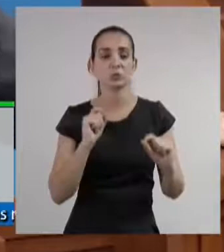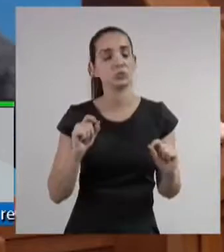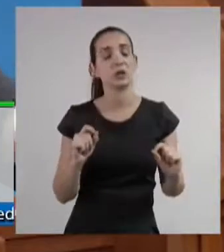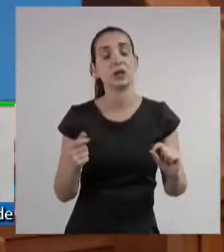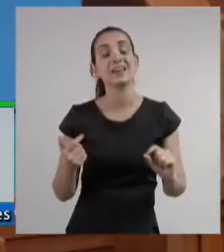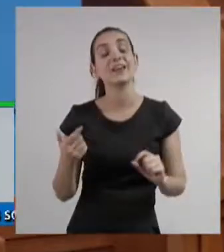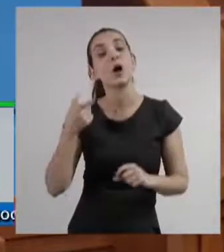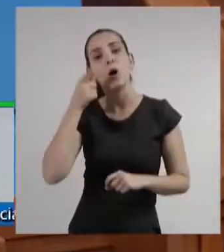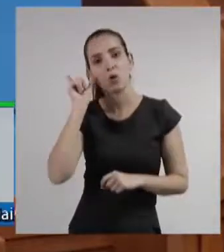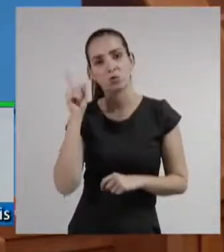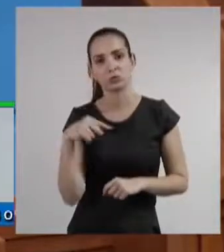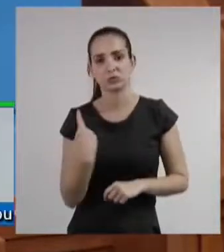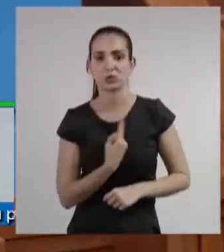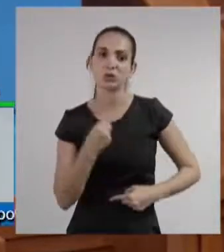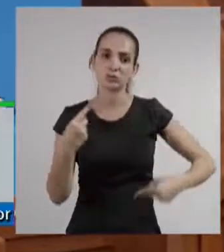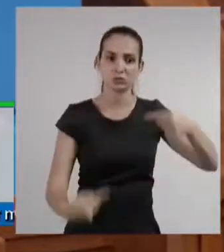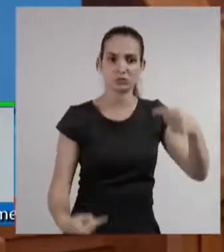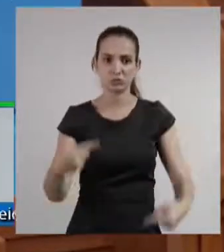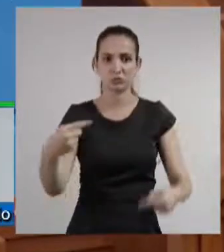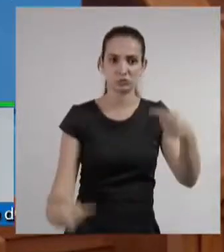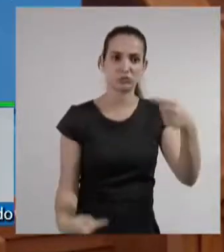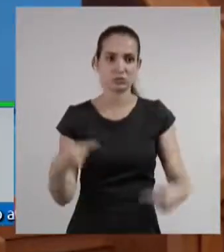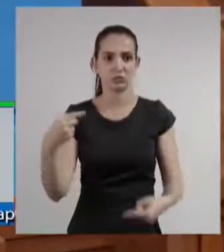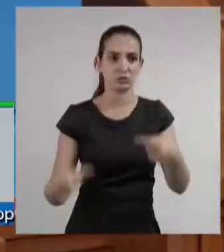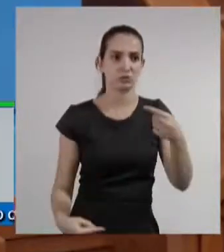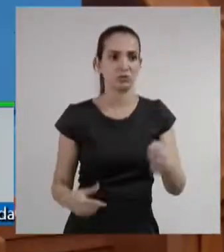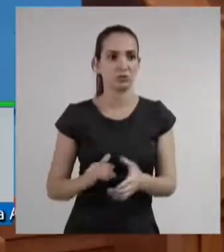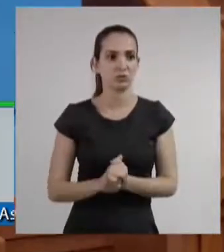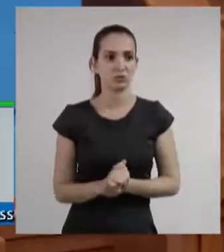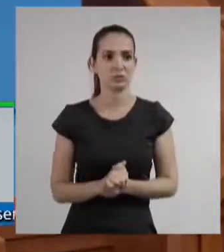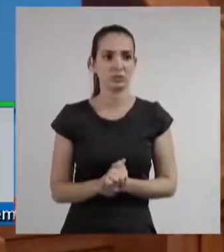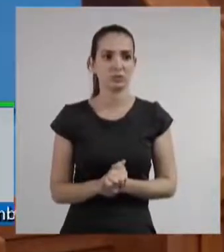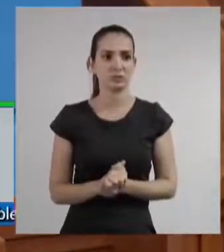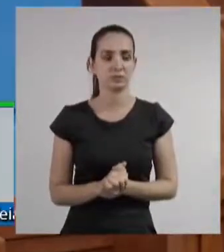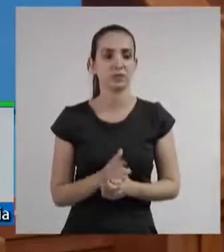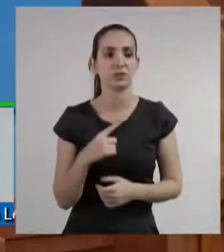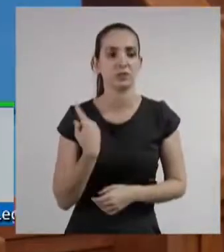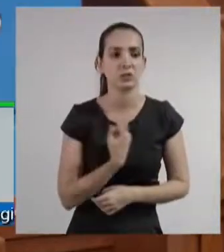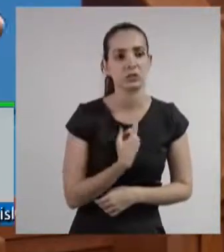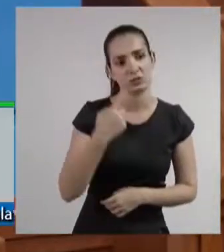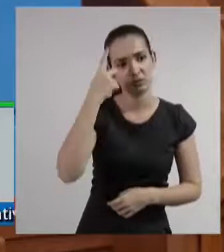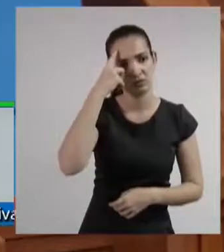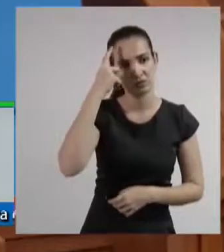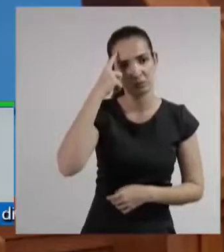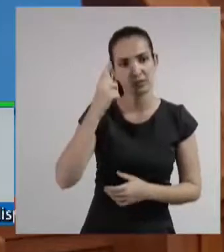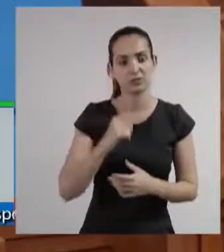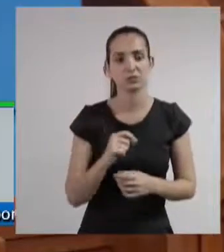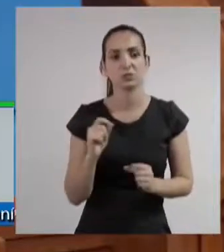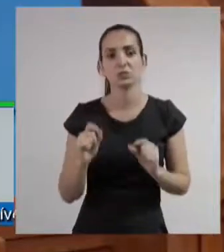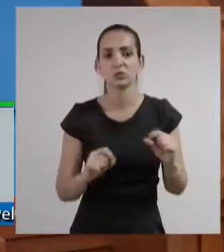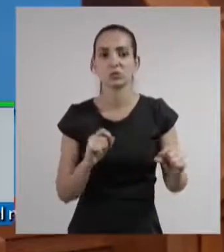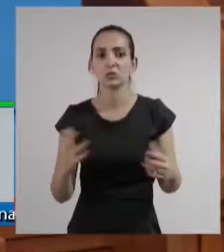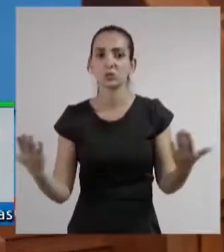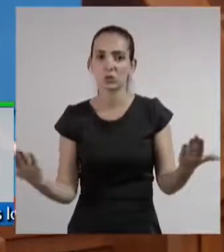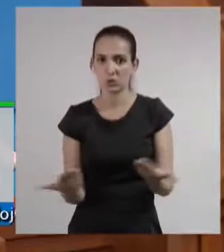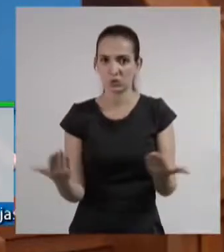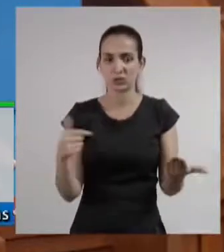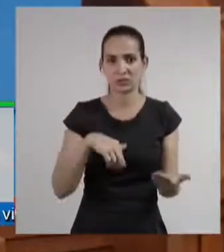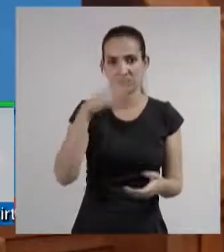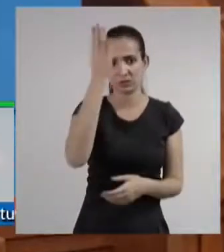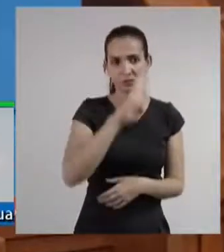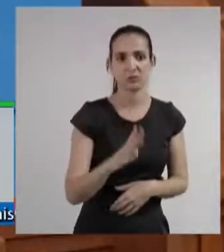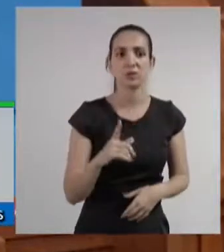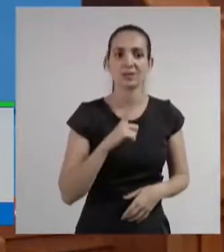aqui, é de você ter um país que tem um código florestal a